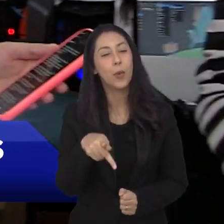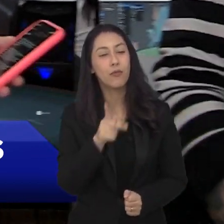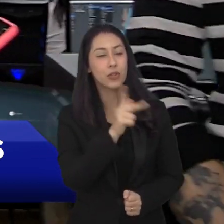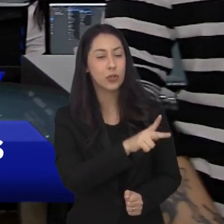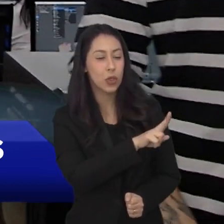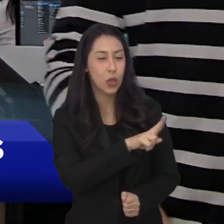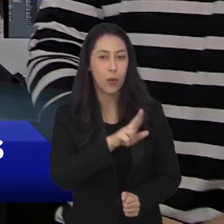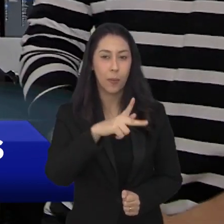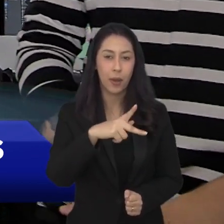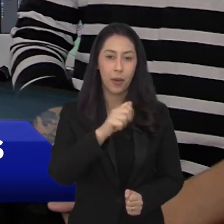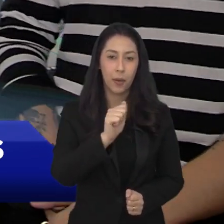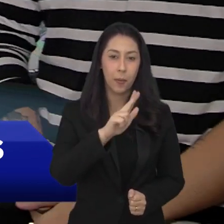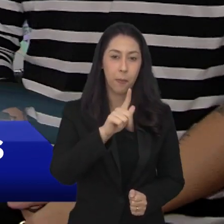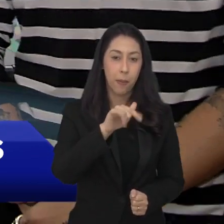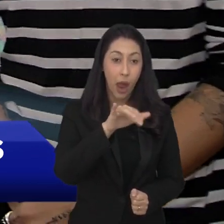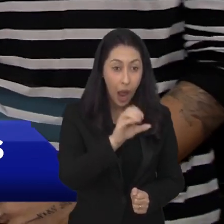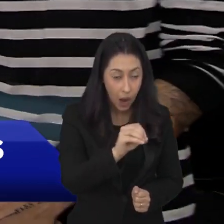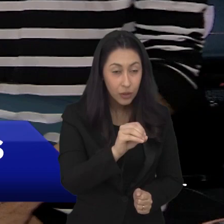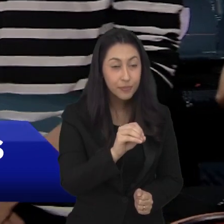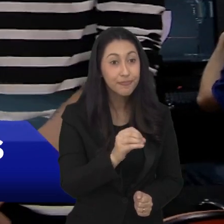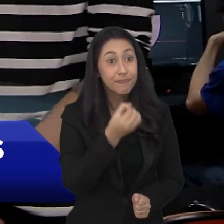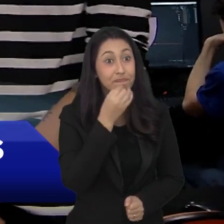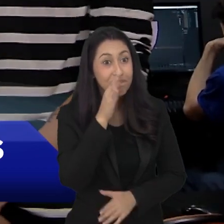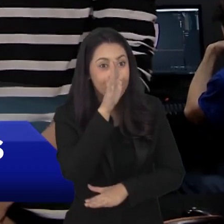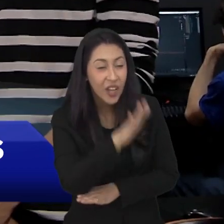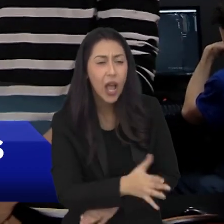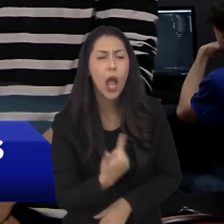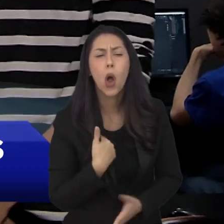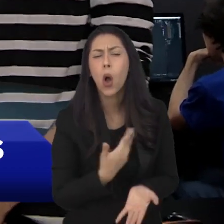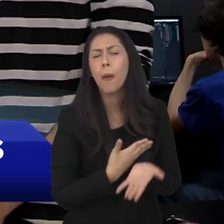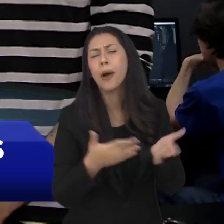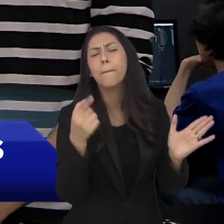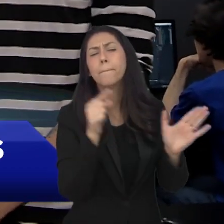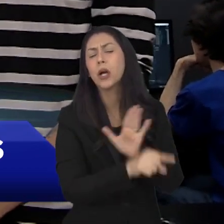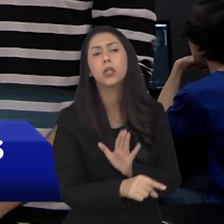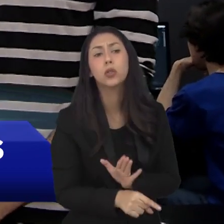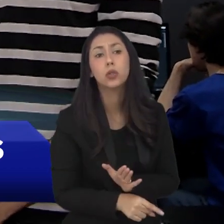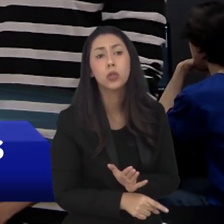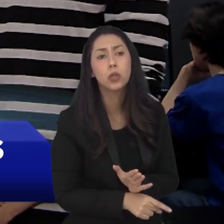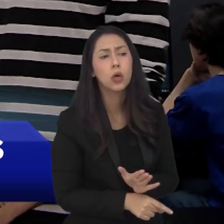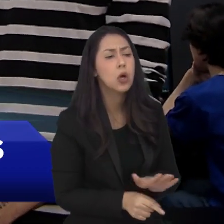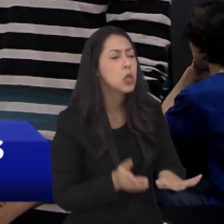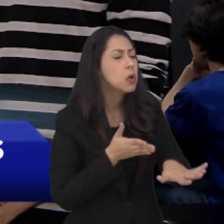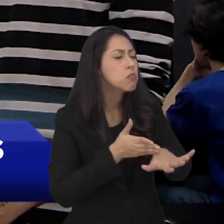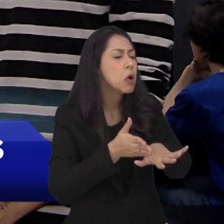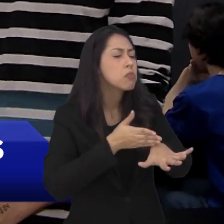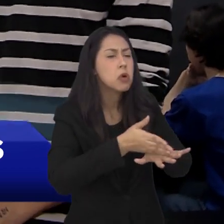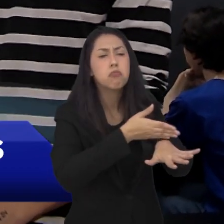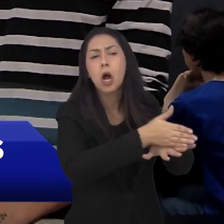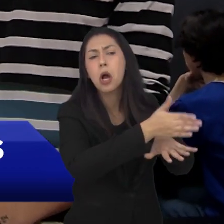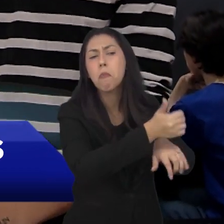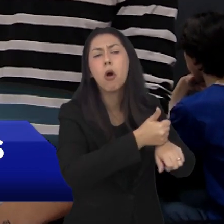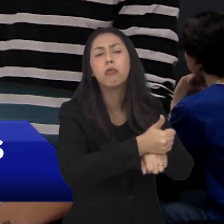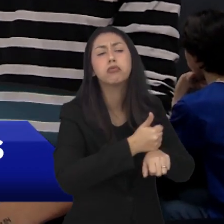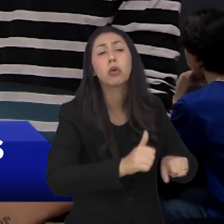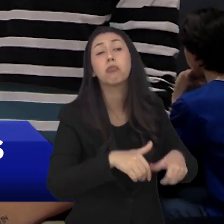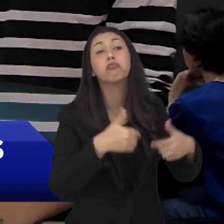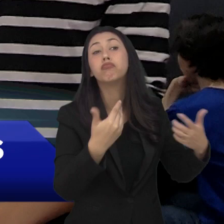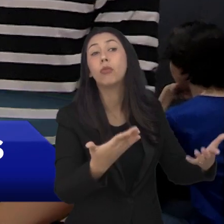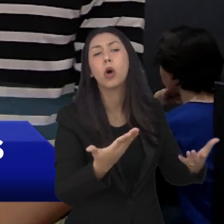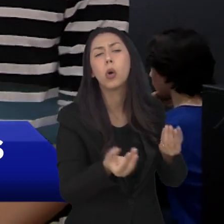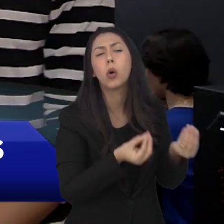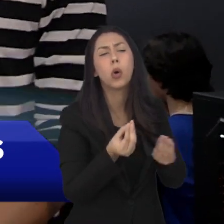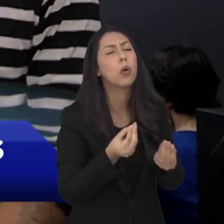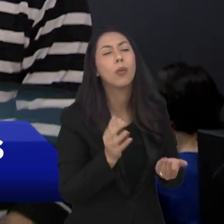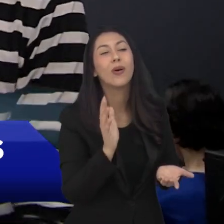professor Paulo Vargas, que é instrutor acadêmico. E professor, boa tarde. Já começo te perguntando quais são essas novas opções de carreira, né? E como